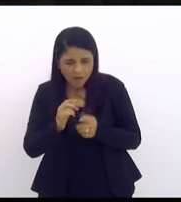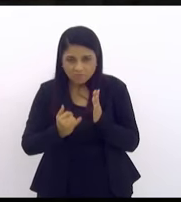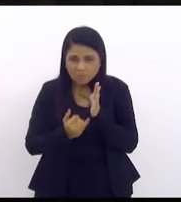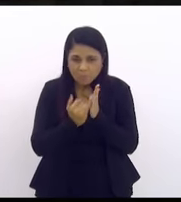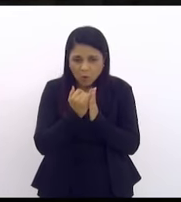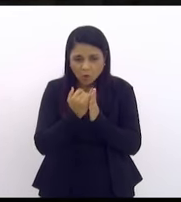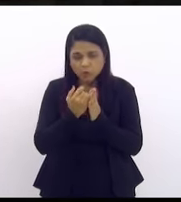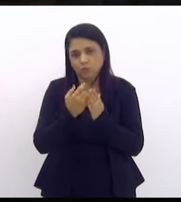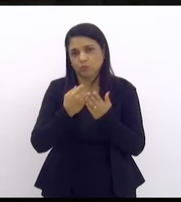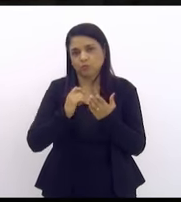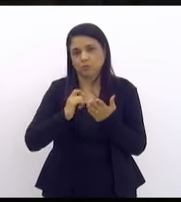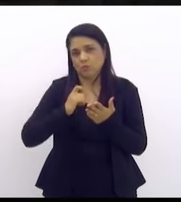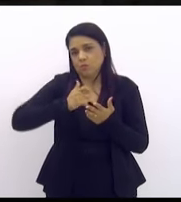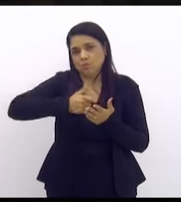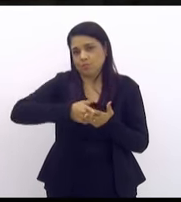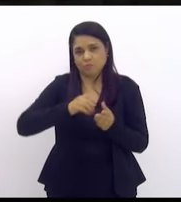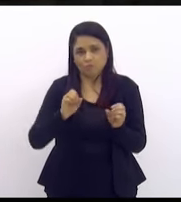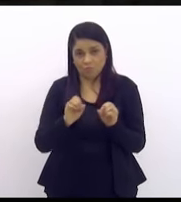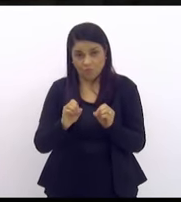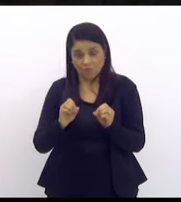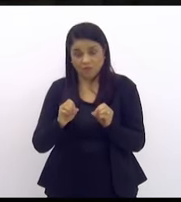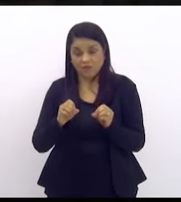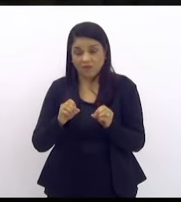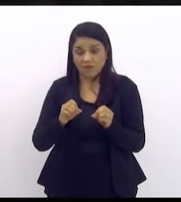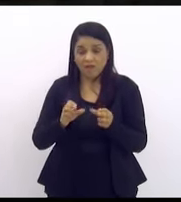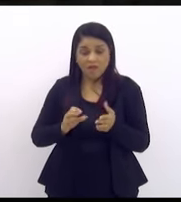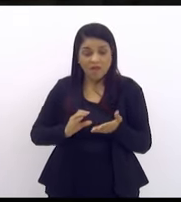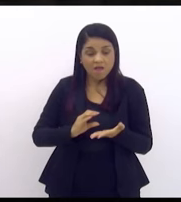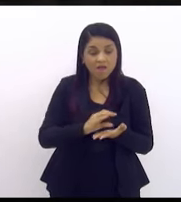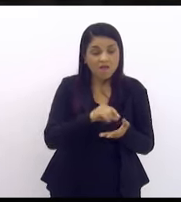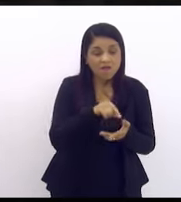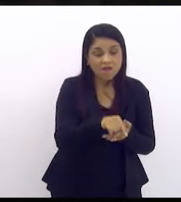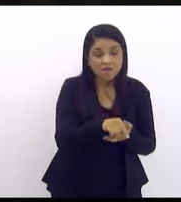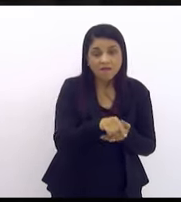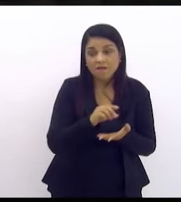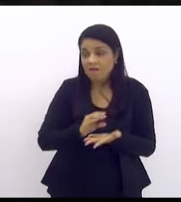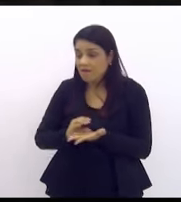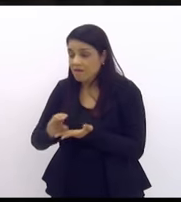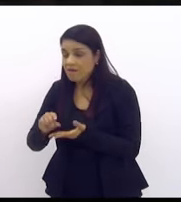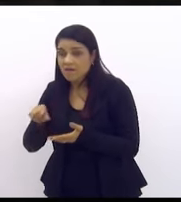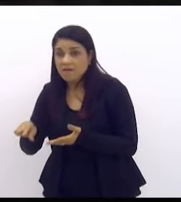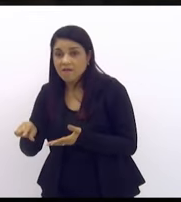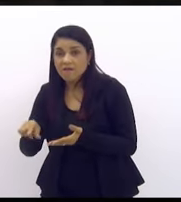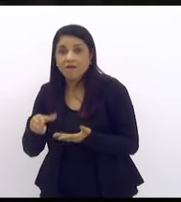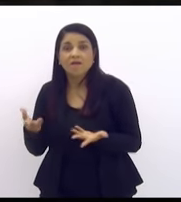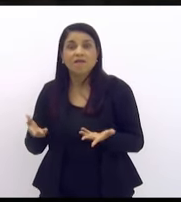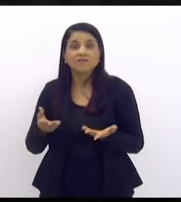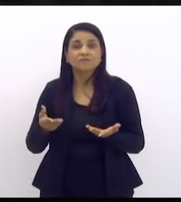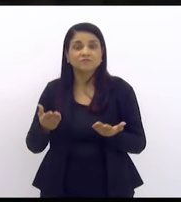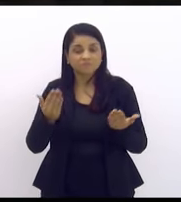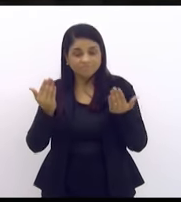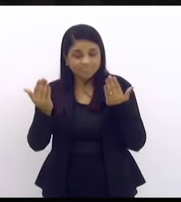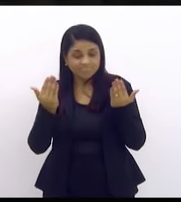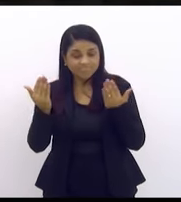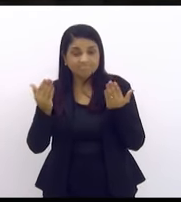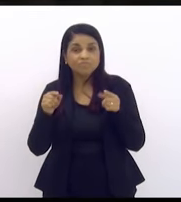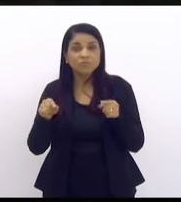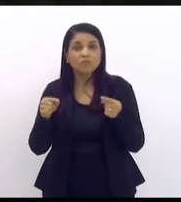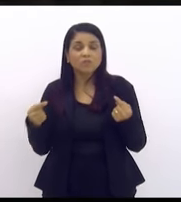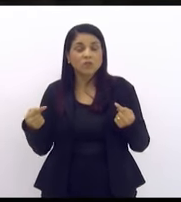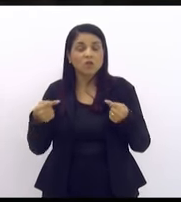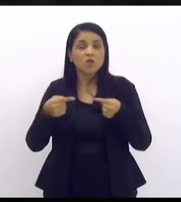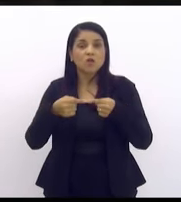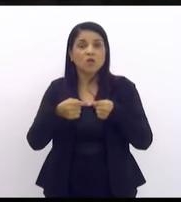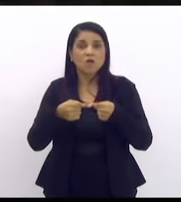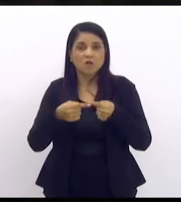prioriza polos que ele quer aquecer, polos que não necessariamente trazem a contrapartida social necessária.